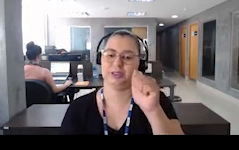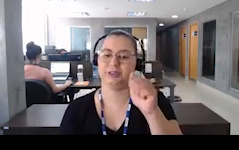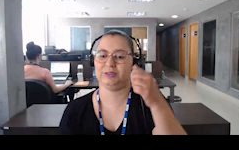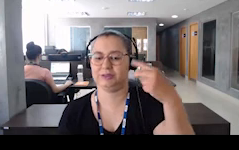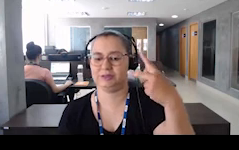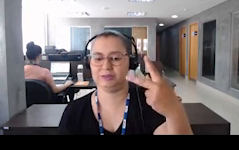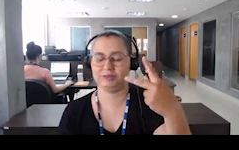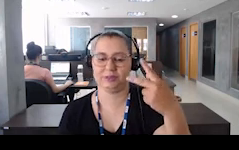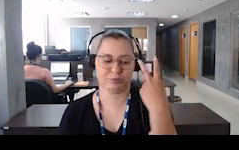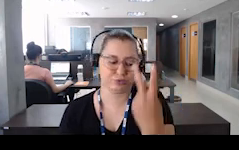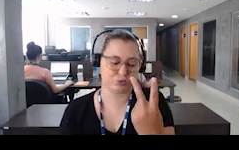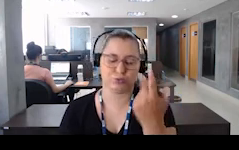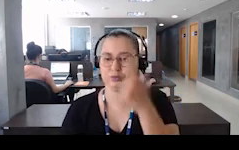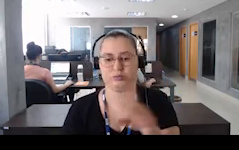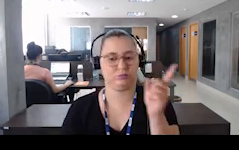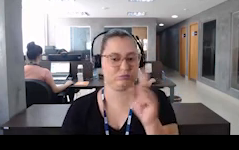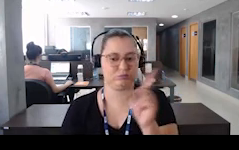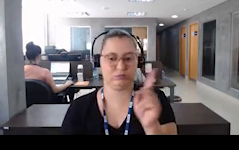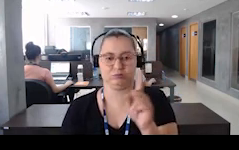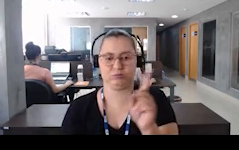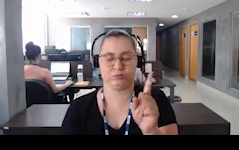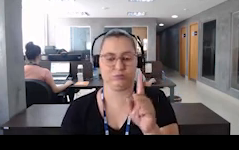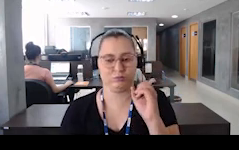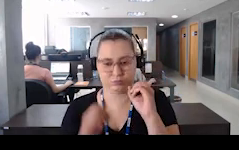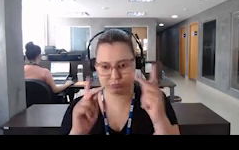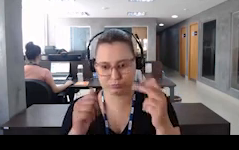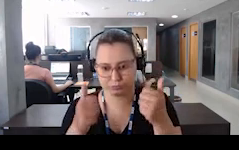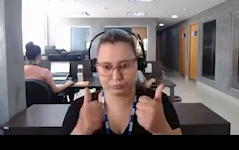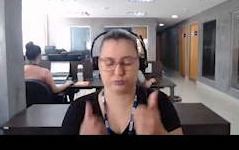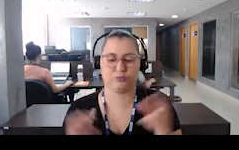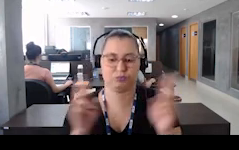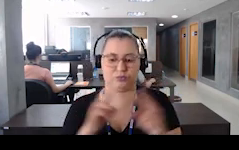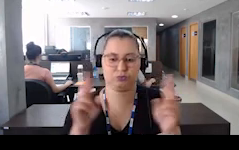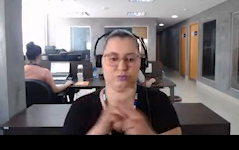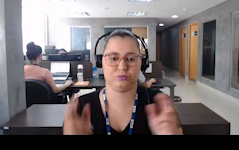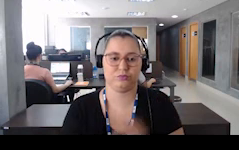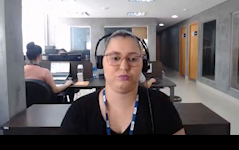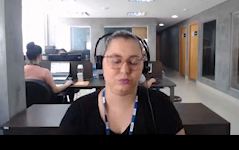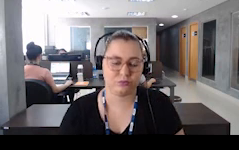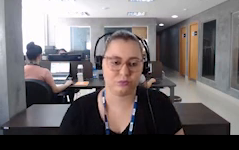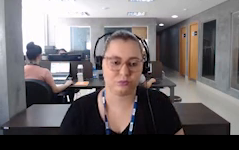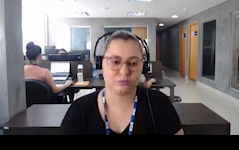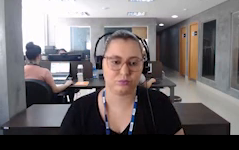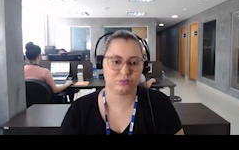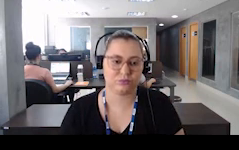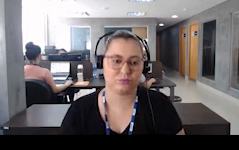porque senão vocês não vão conseguir, tudo bem? Com Pô, relação ao... Oi, pode